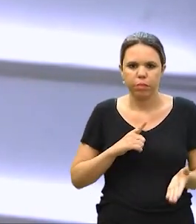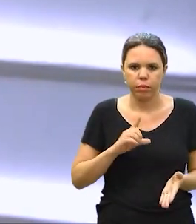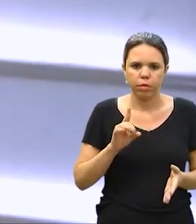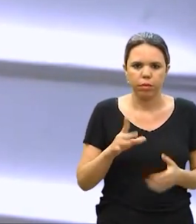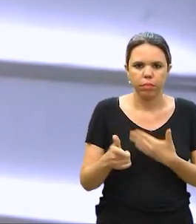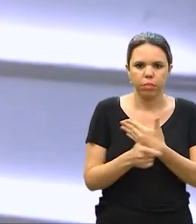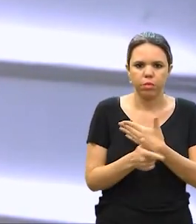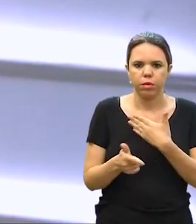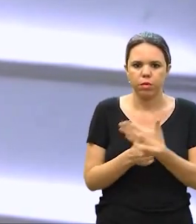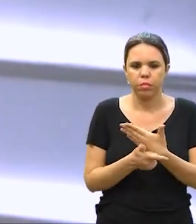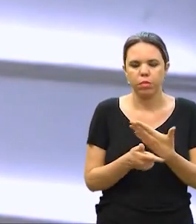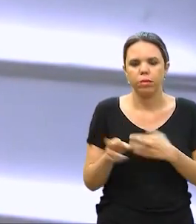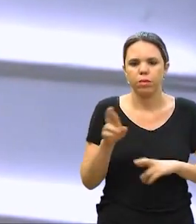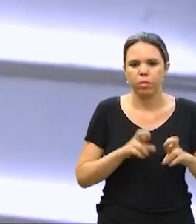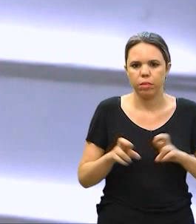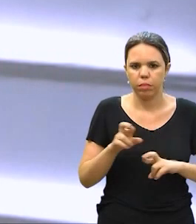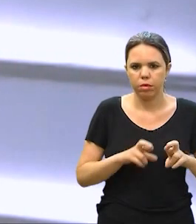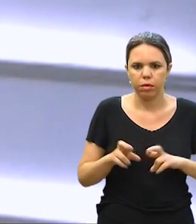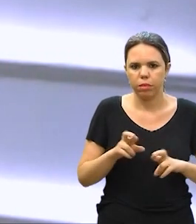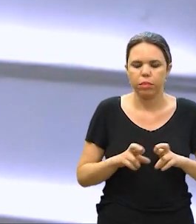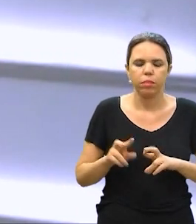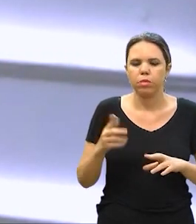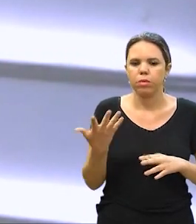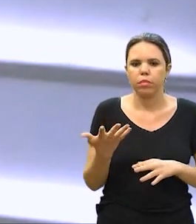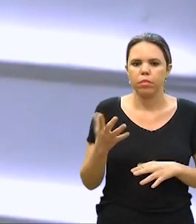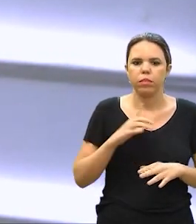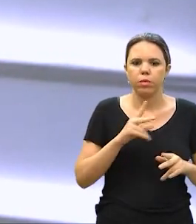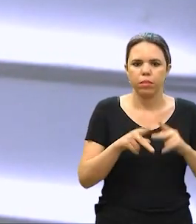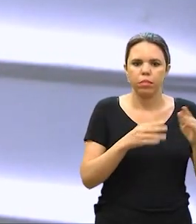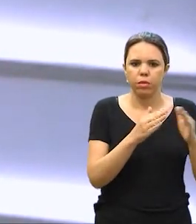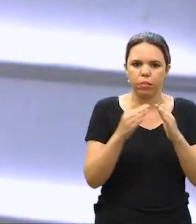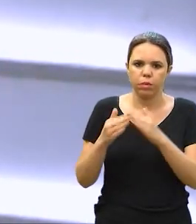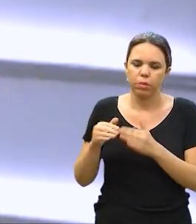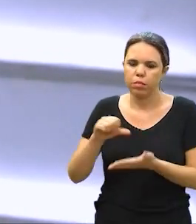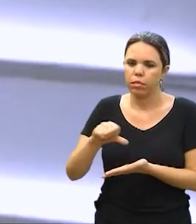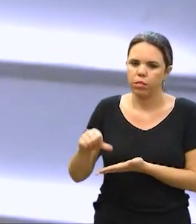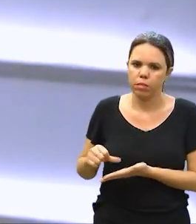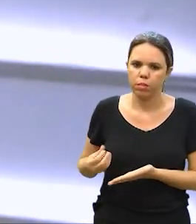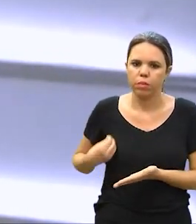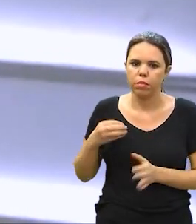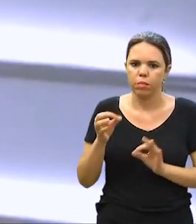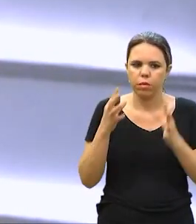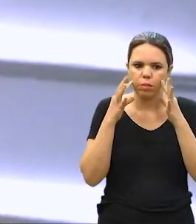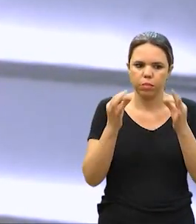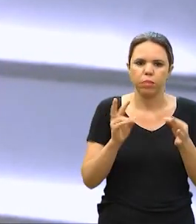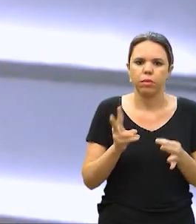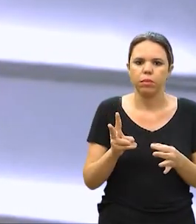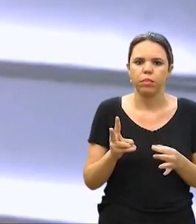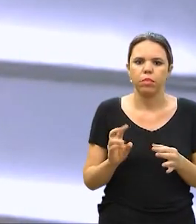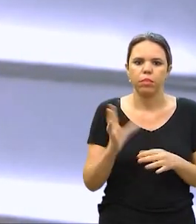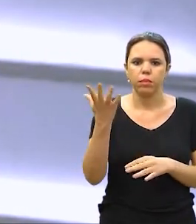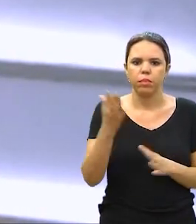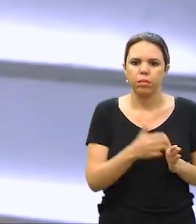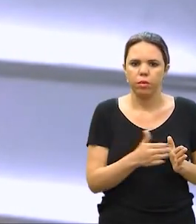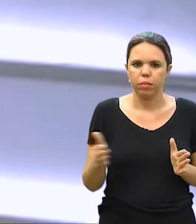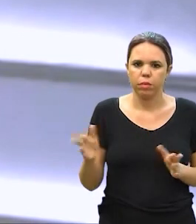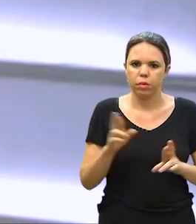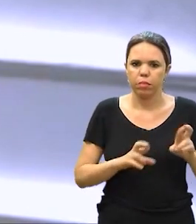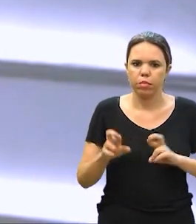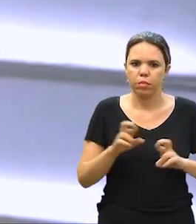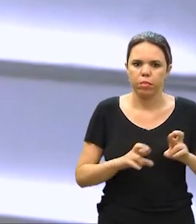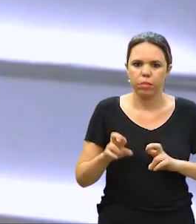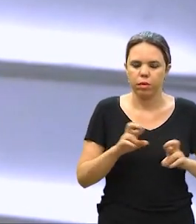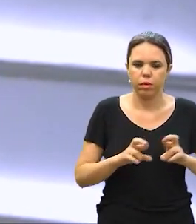não só um papel de fiscalizar, né, geralmente ele tem os moradores da região que estão ali olhando diariamente tudo o que acontece,